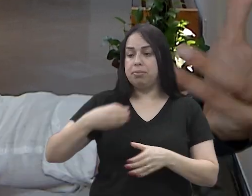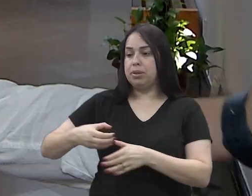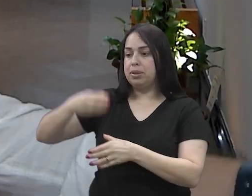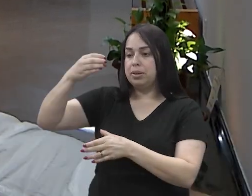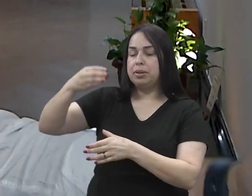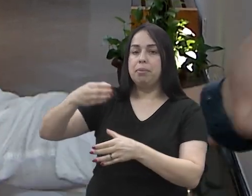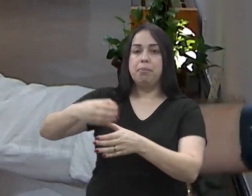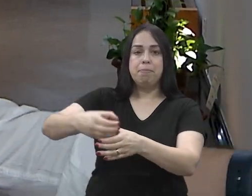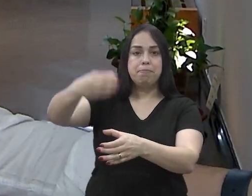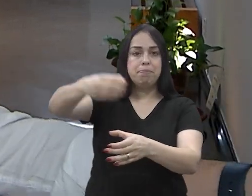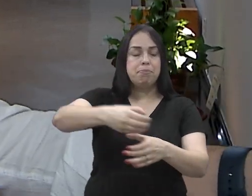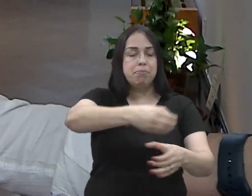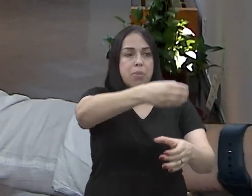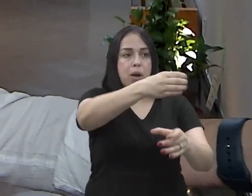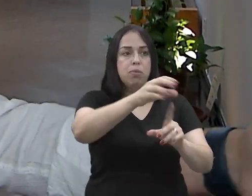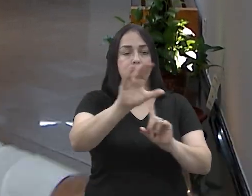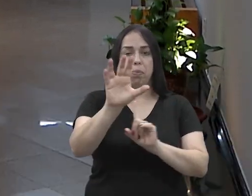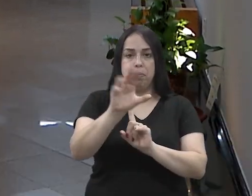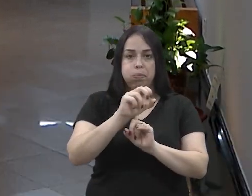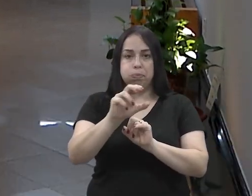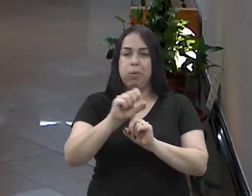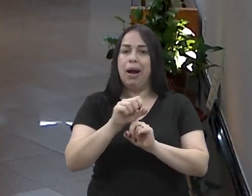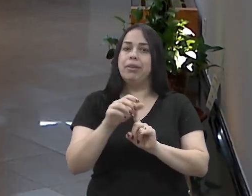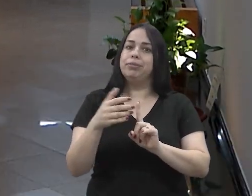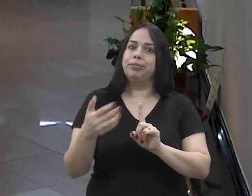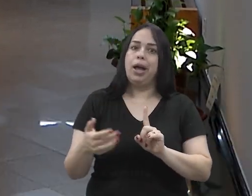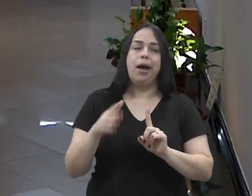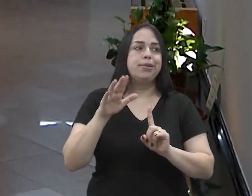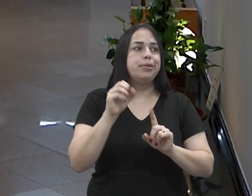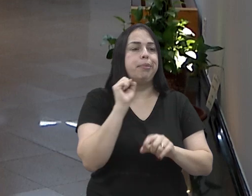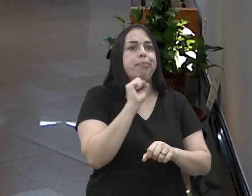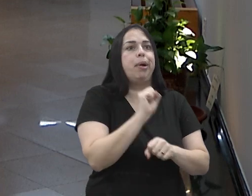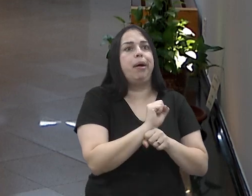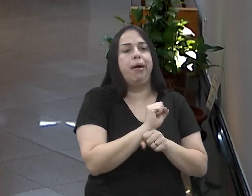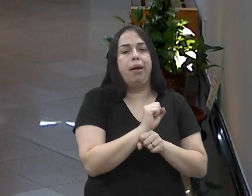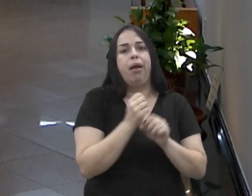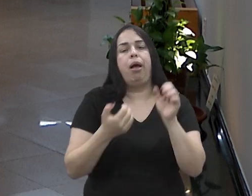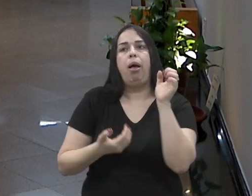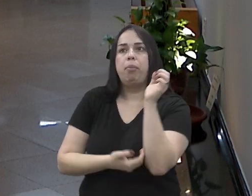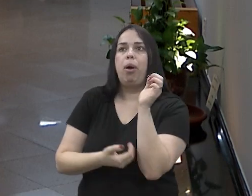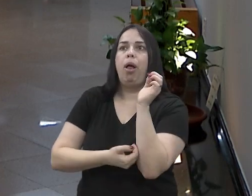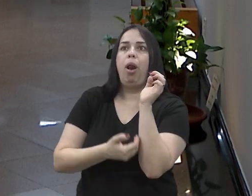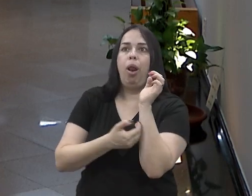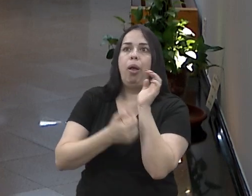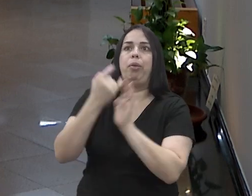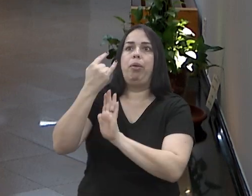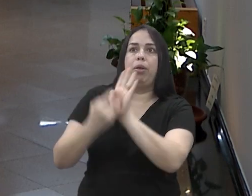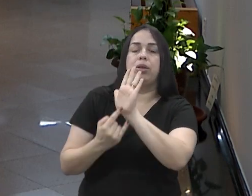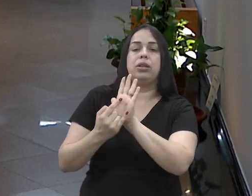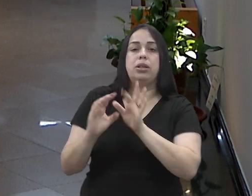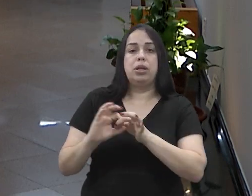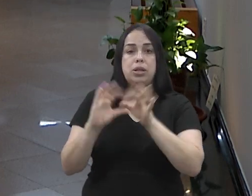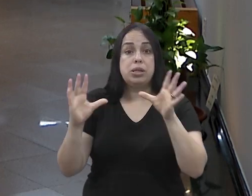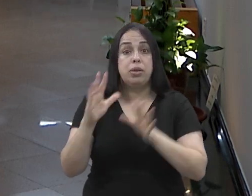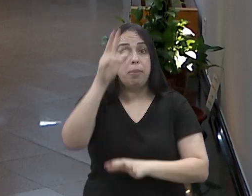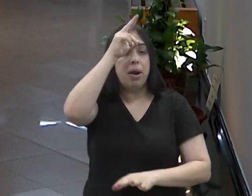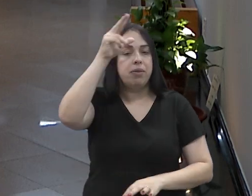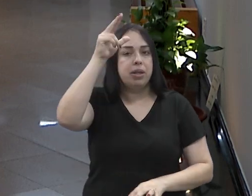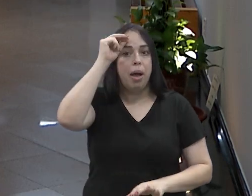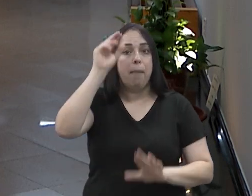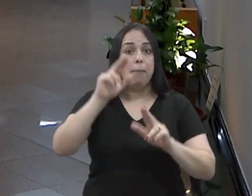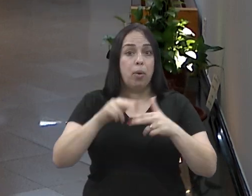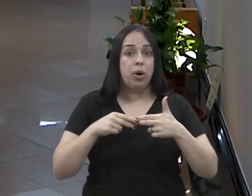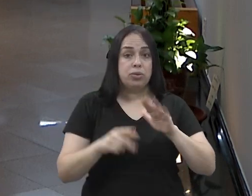telefonia pleiteiam para que sejam instaladas em São José dos Campos, ficam paradas a burocracia da autorização na prefeitura.